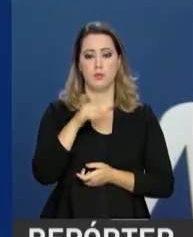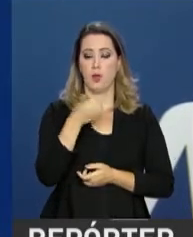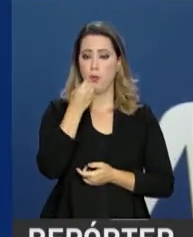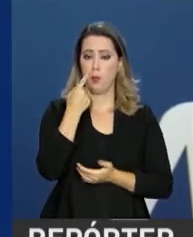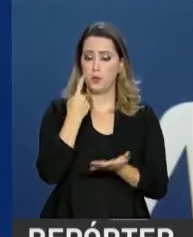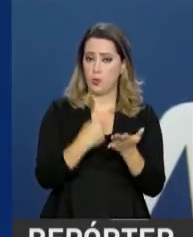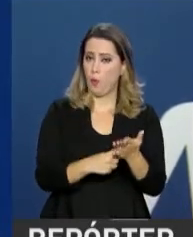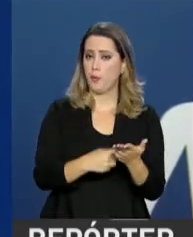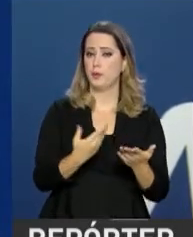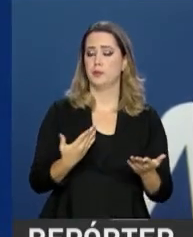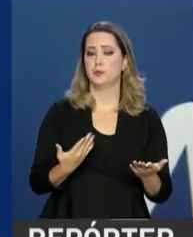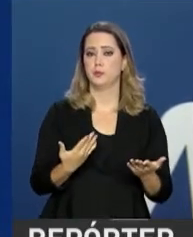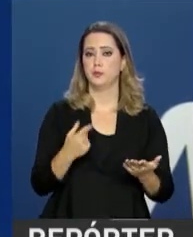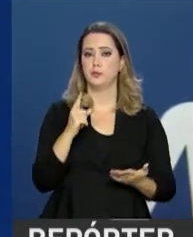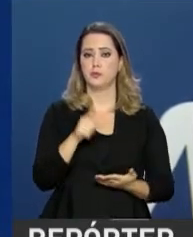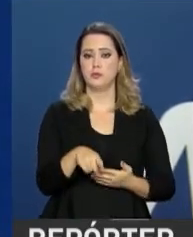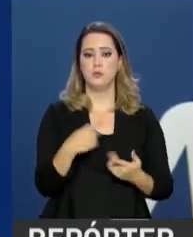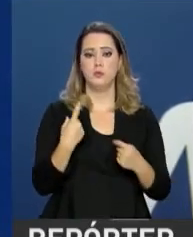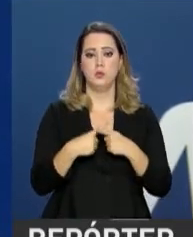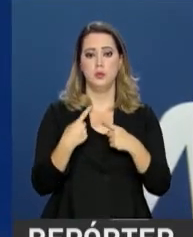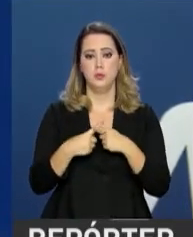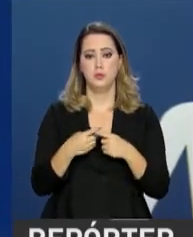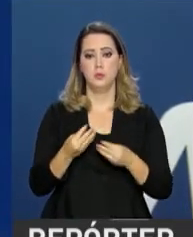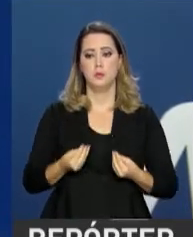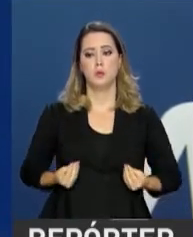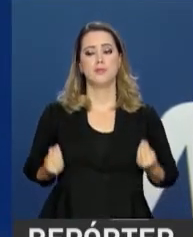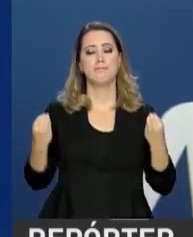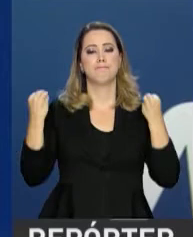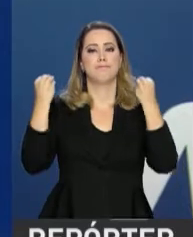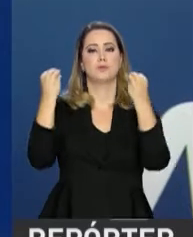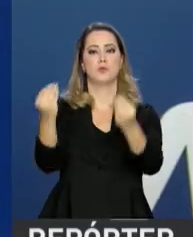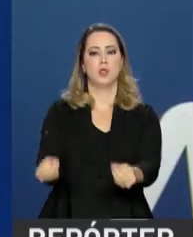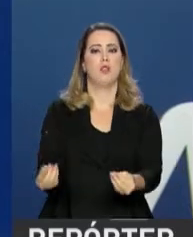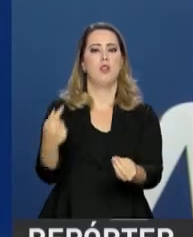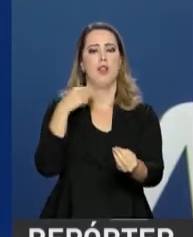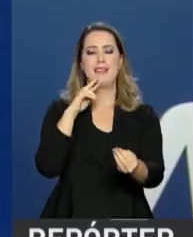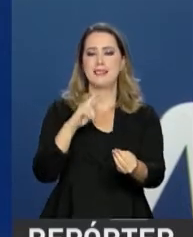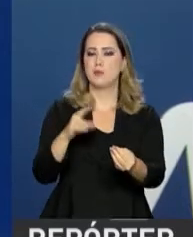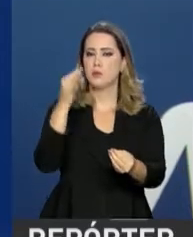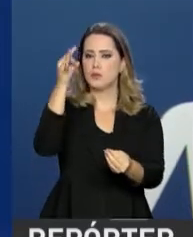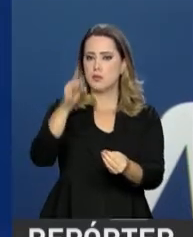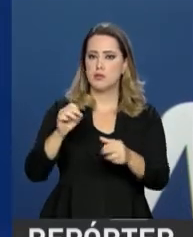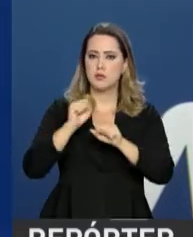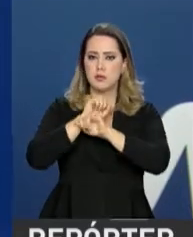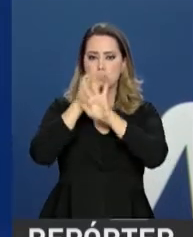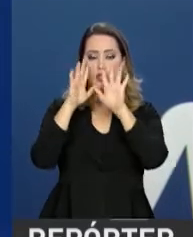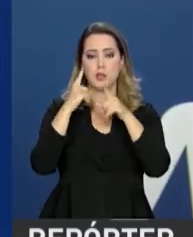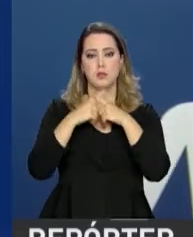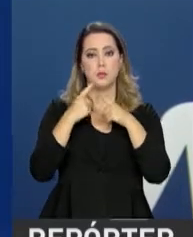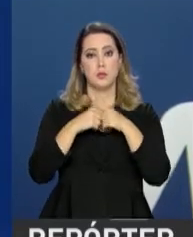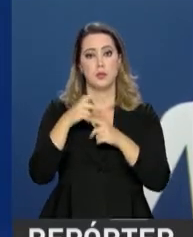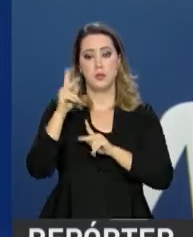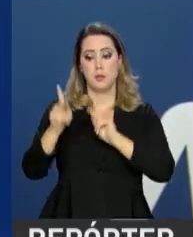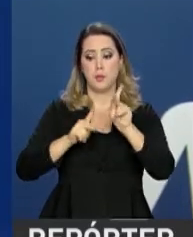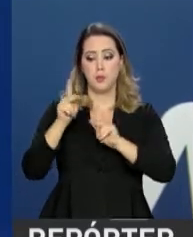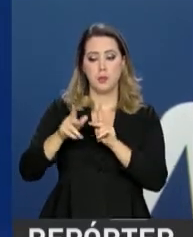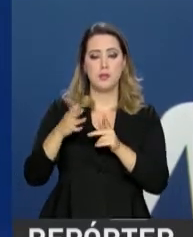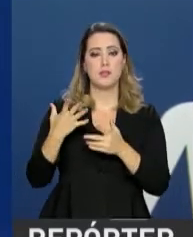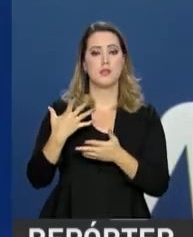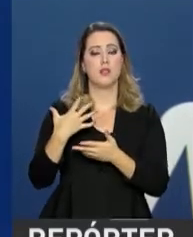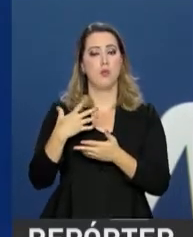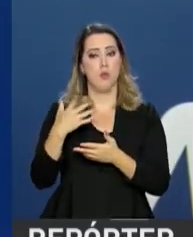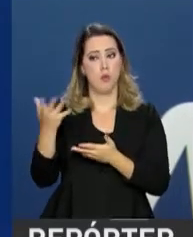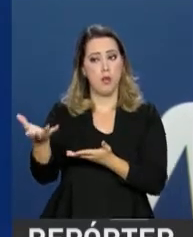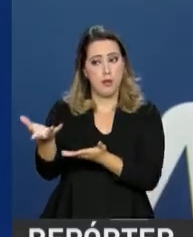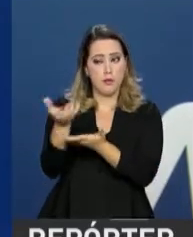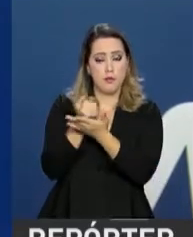acordo é a circunstância de que traz resultados muito claros, não é? Porque ganha o poupador que